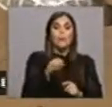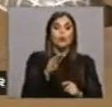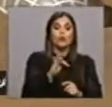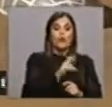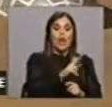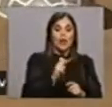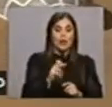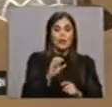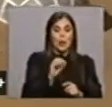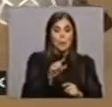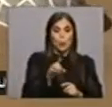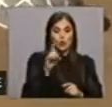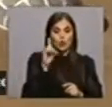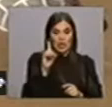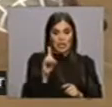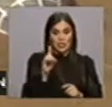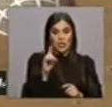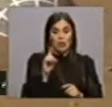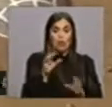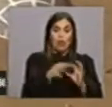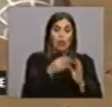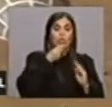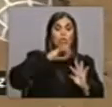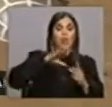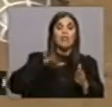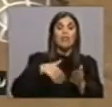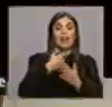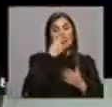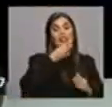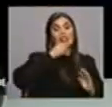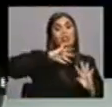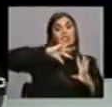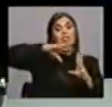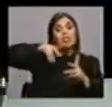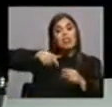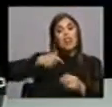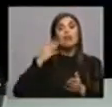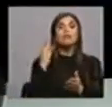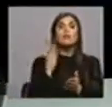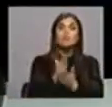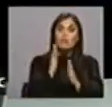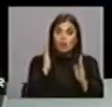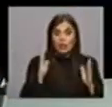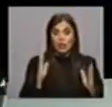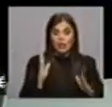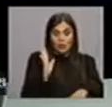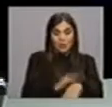Terra. Ou seja, nós só conseguimos ter algo parecido com a Terra com uma pressão atmosférica parecida com a da Terra. E,